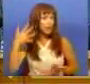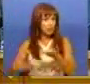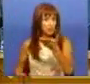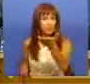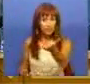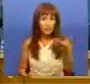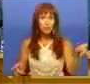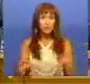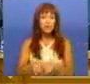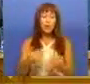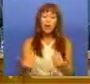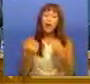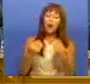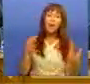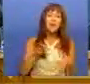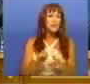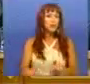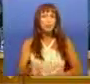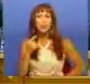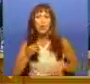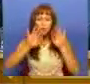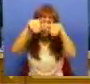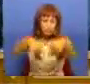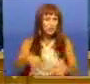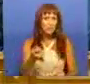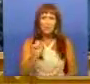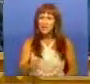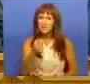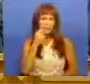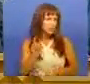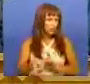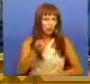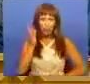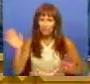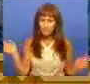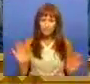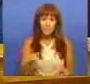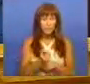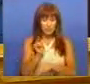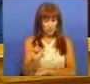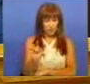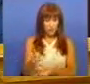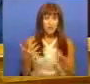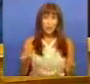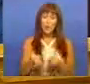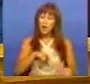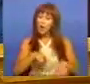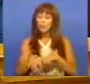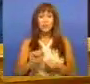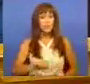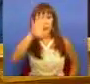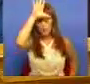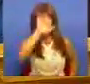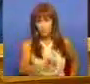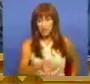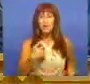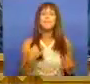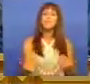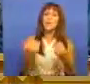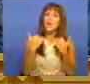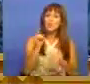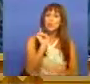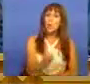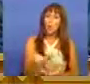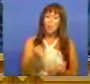Compreenderá que a notícia não é a descida do preço dos medicamentos, porque essa tem sido a política do Governo. A